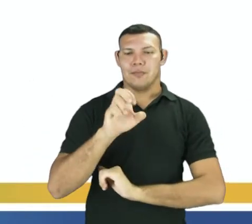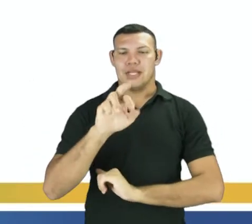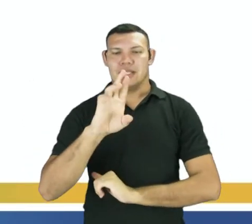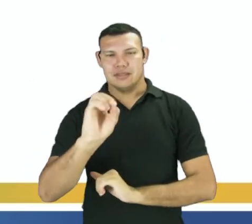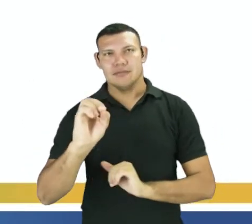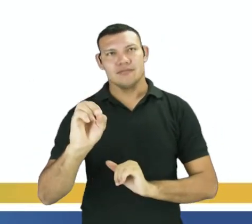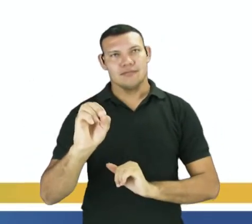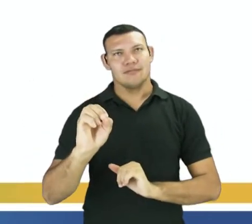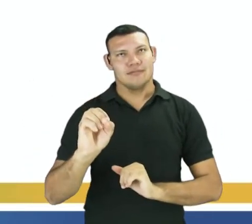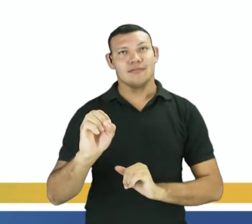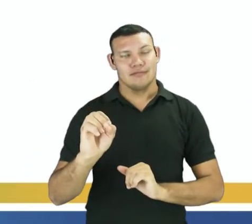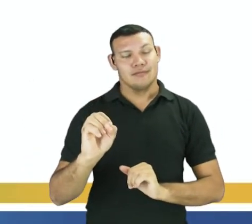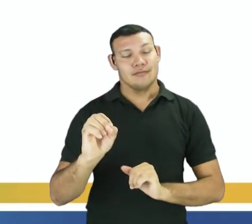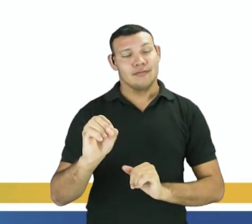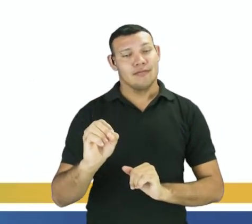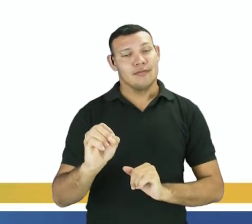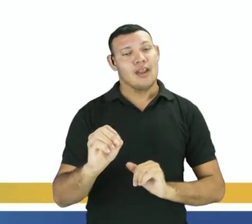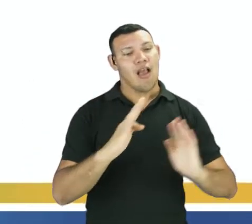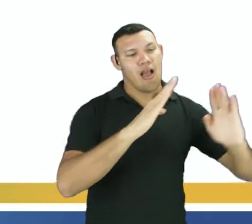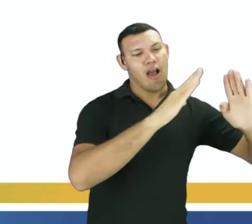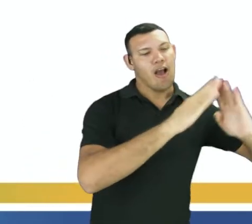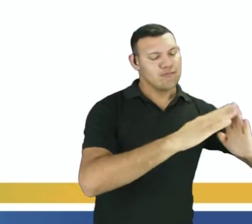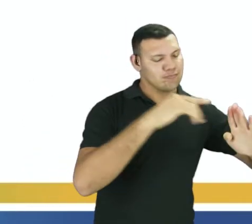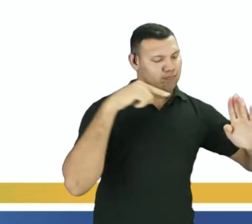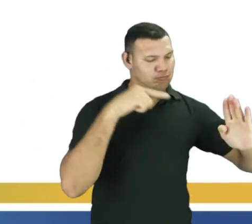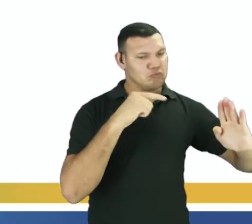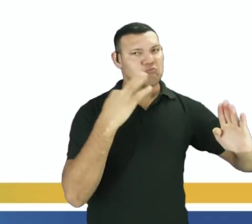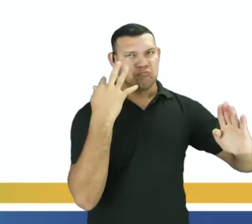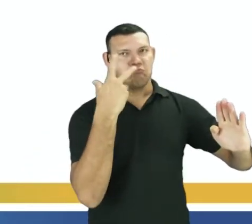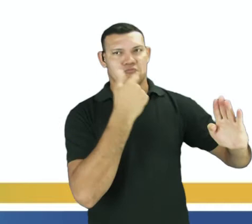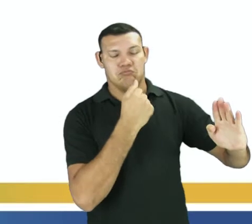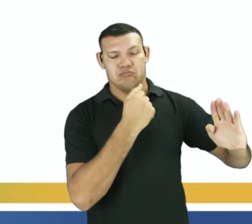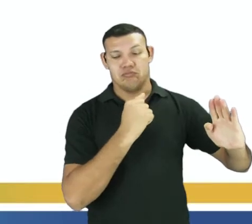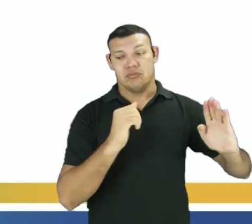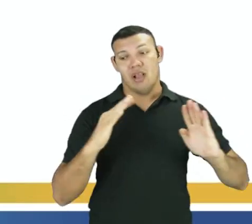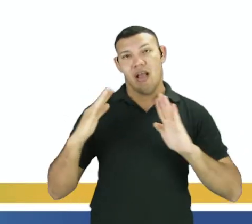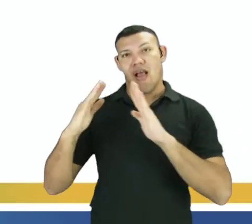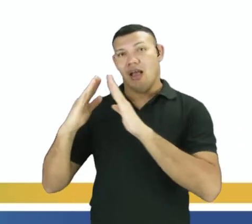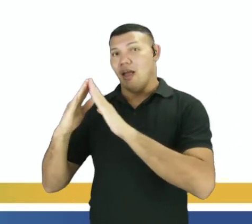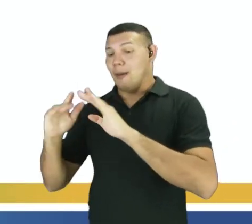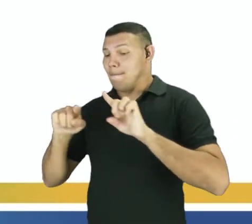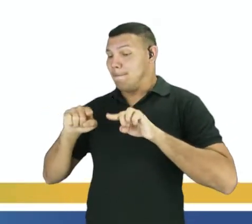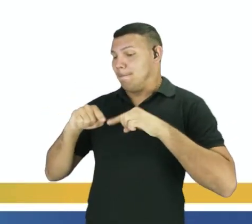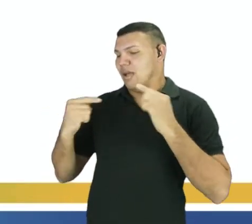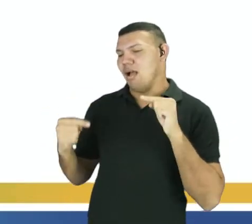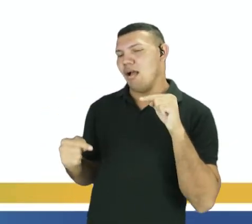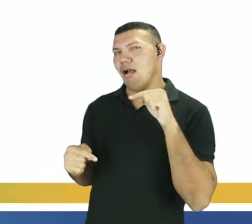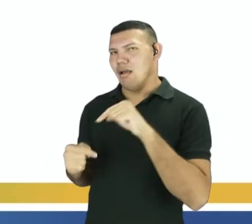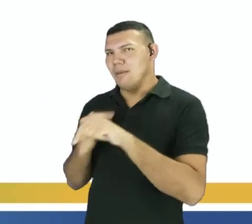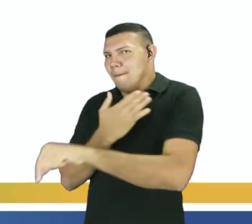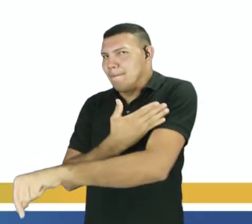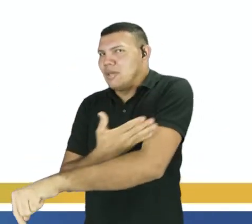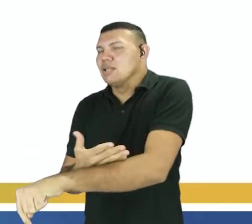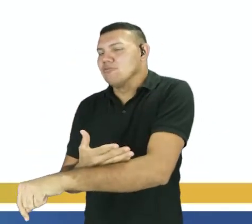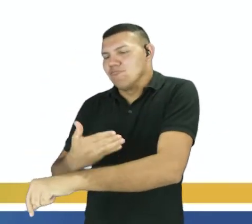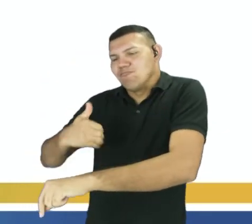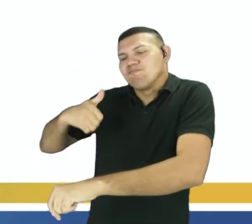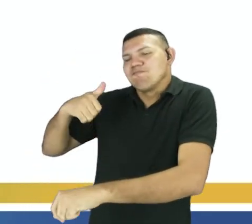bonita, pero la Casa Blanca es más, certo? Tá fácil? Vamos já ver.